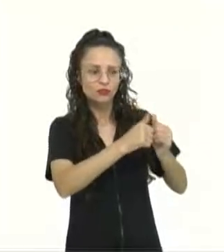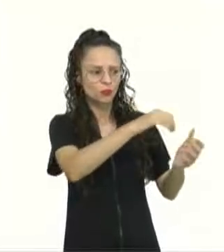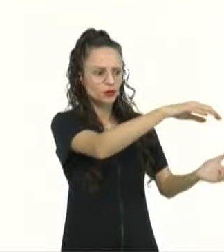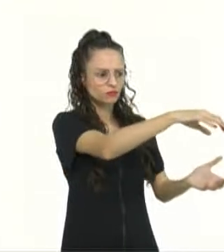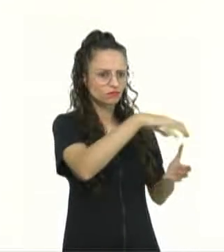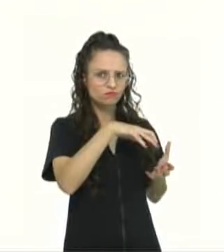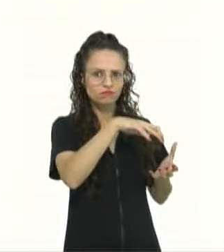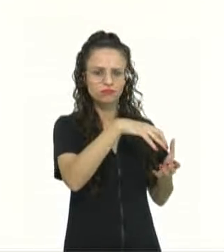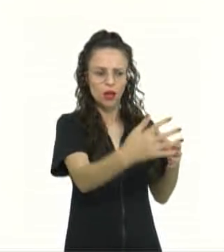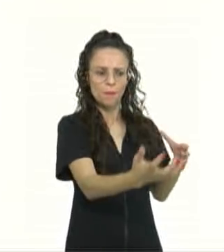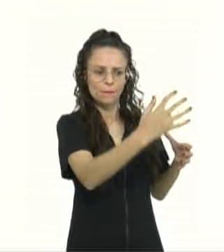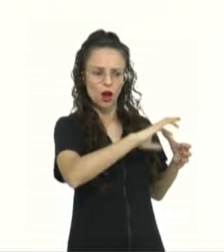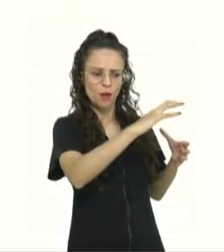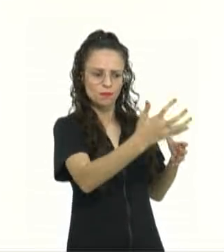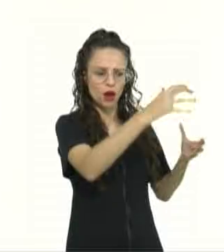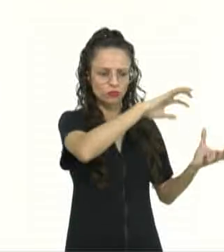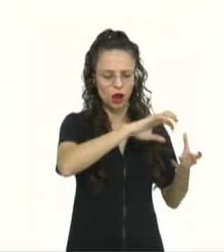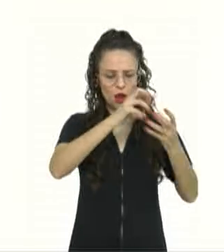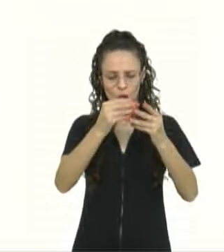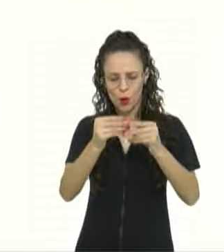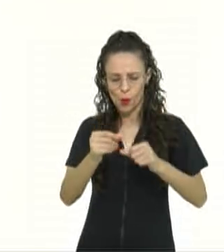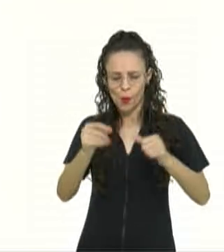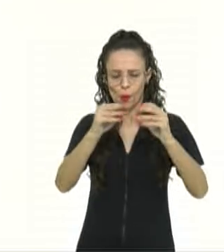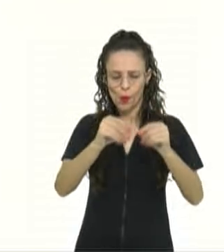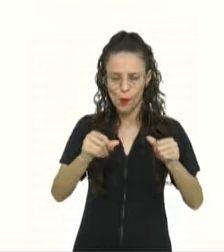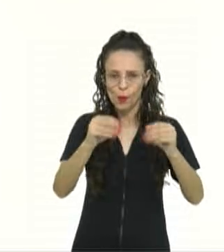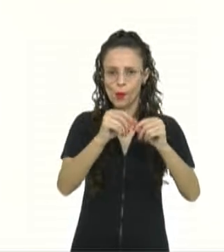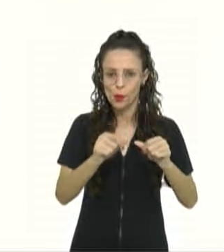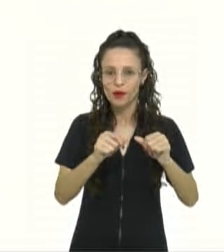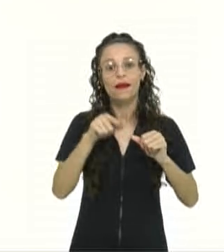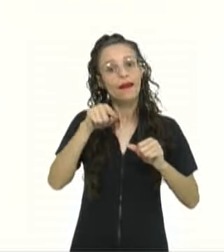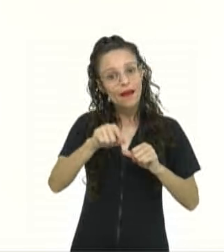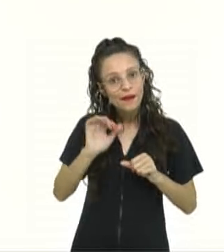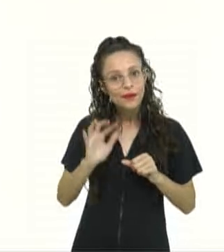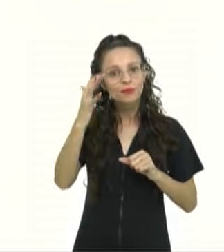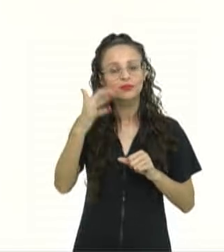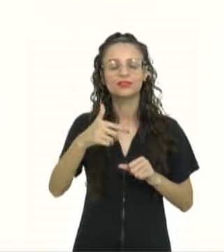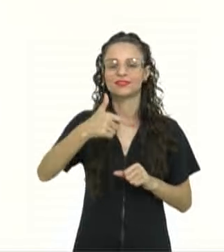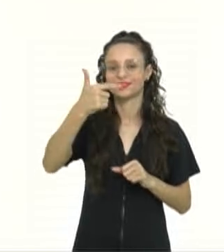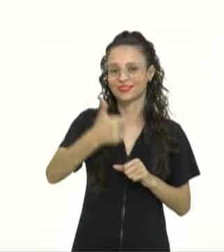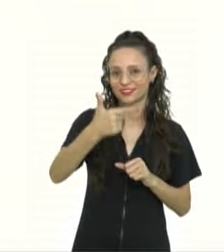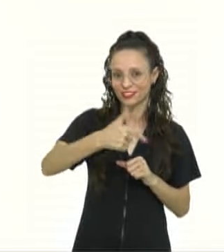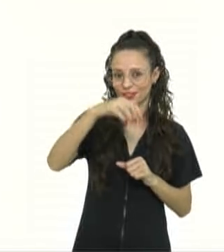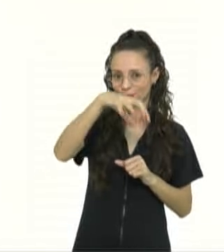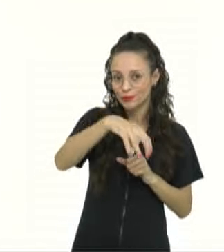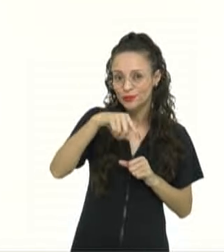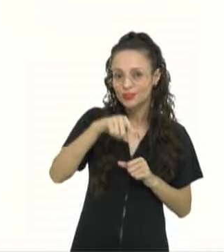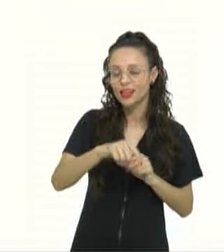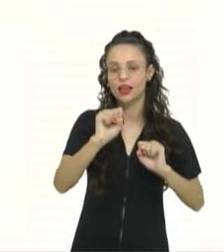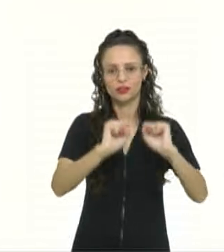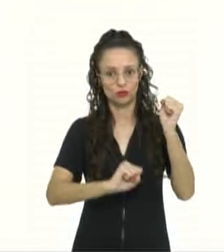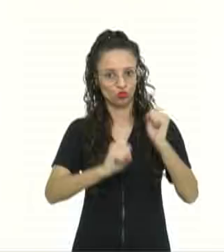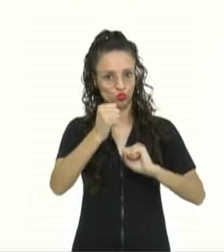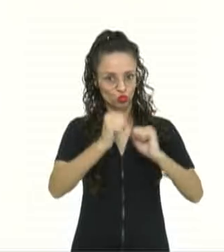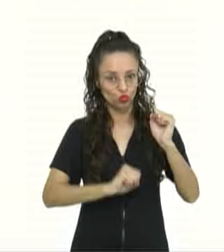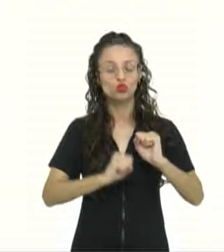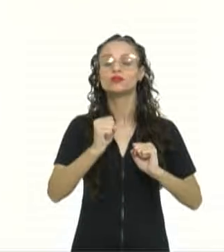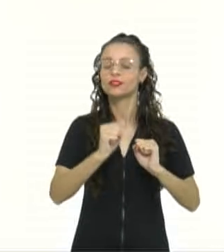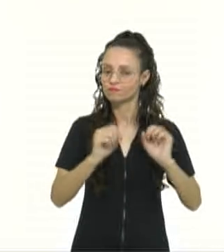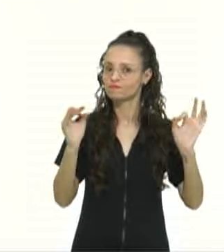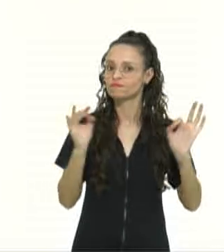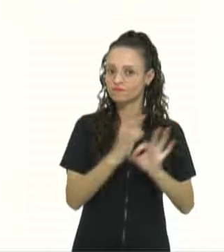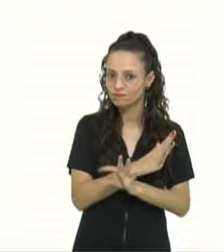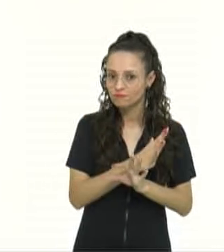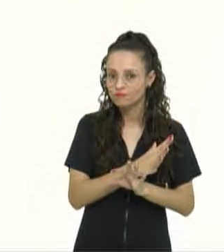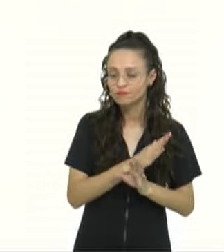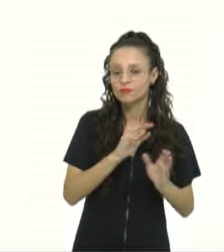dele, né, quando ele é torrado, moído, embalado, vai acontecer no setor secundário, na indústria.